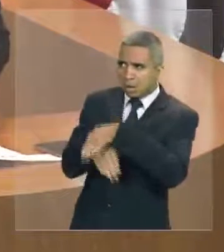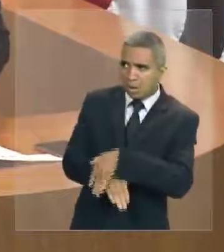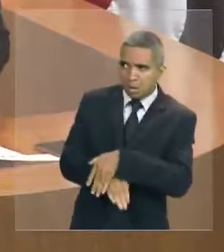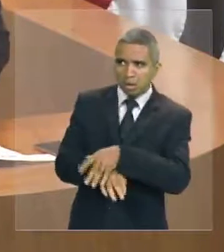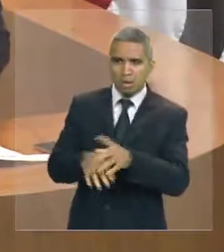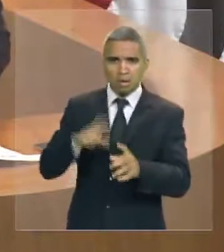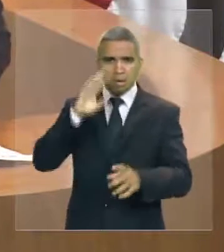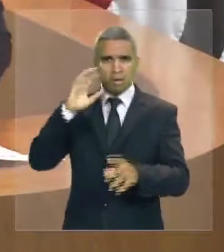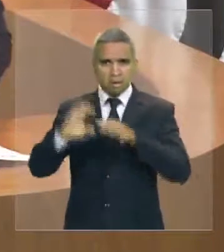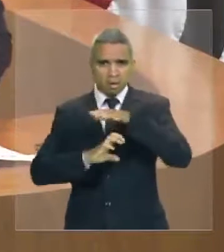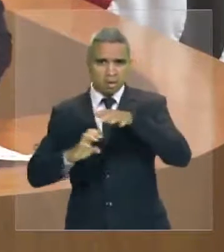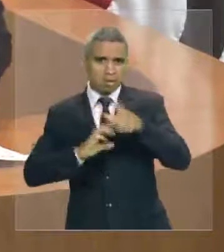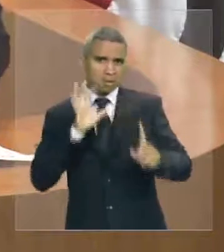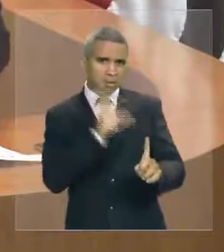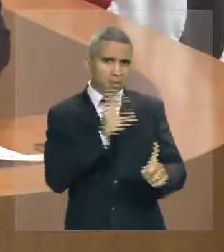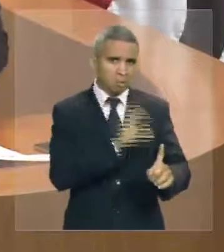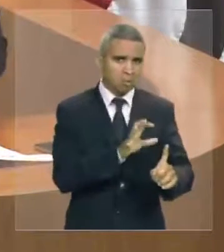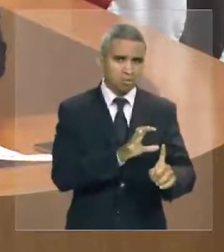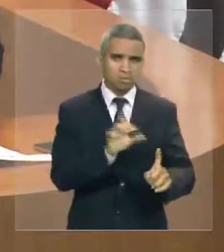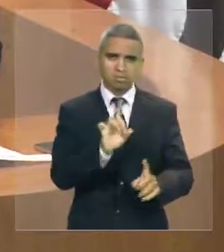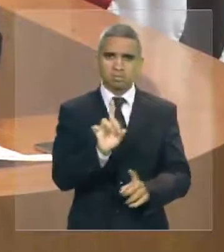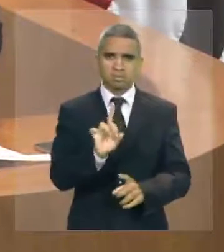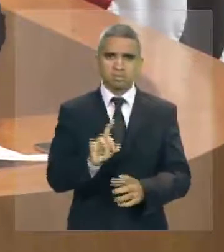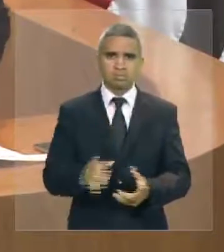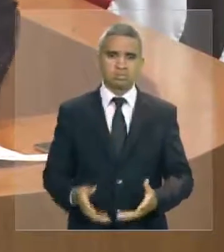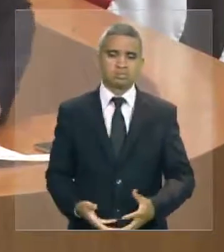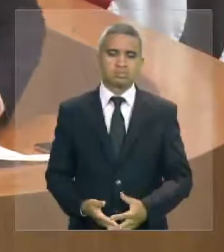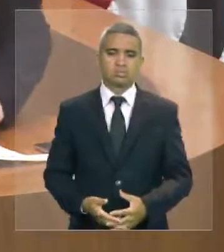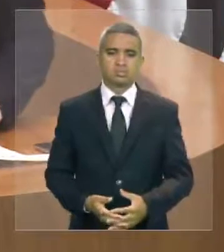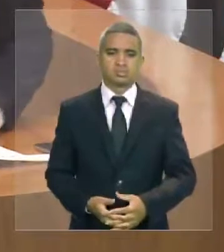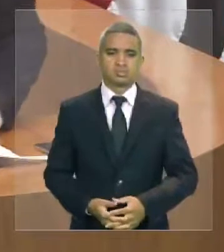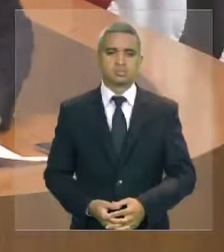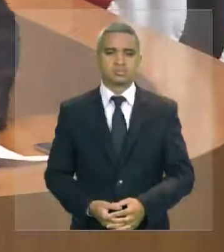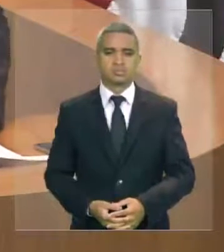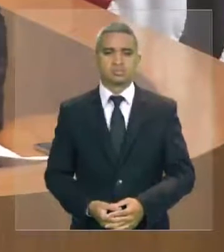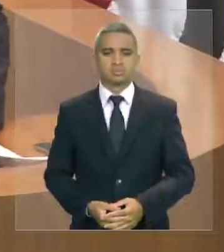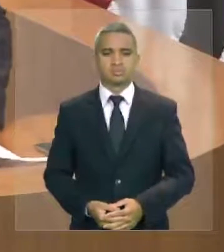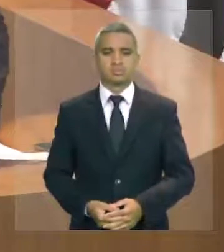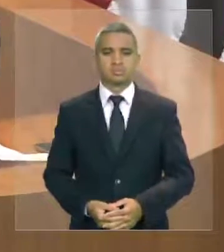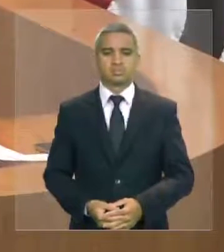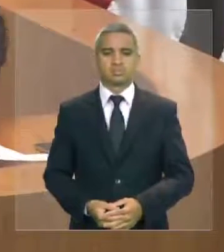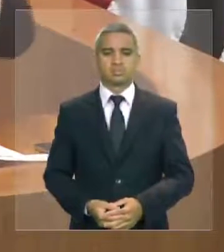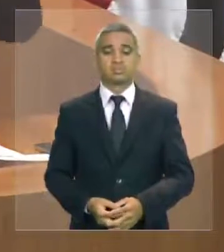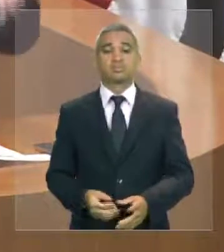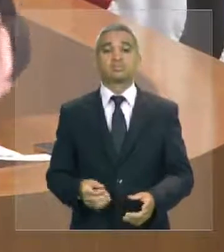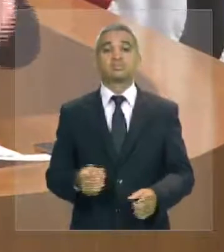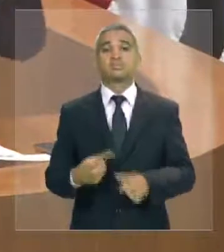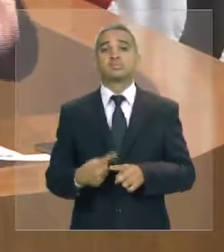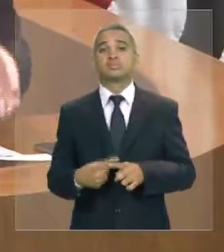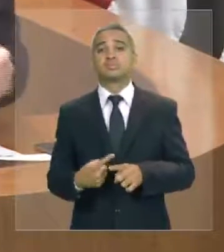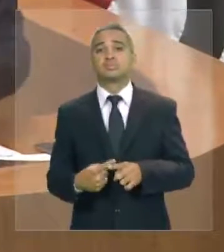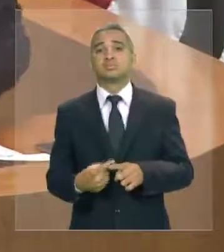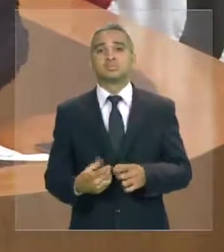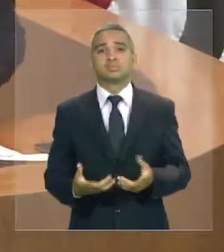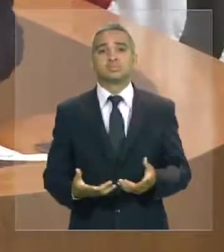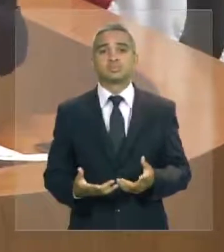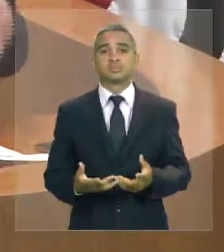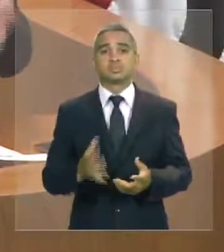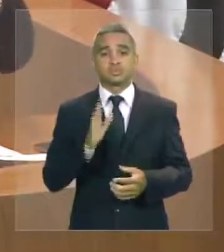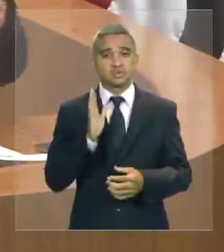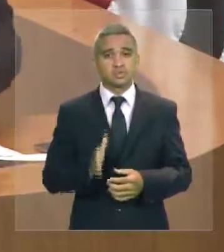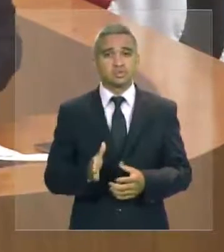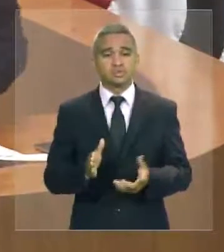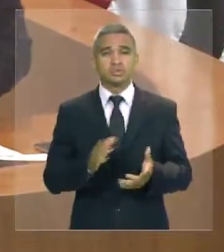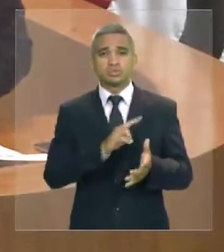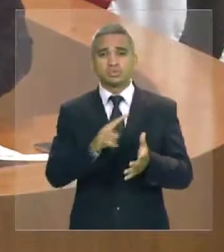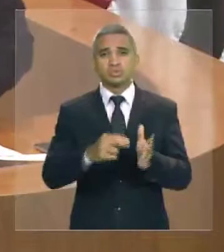razão, dos empresários do transporte público de São Luís. Porque, até como o próprio